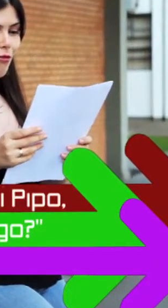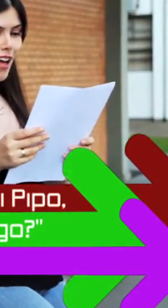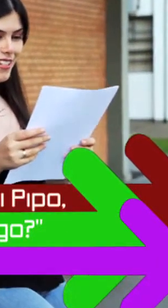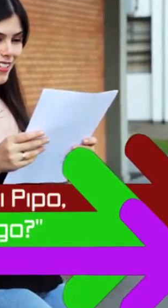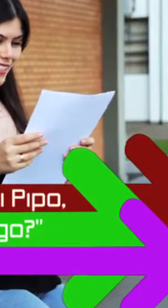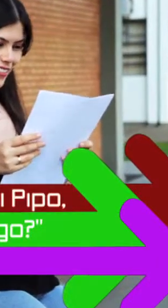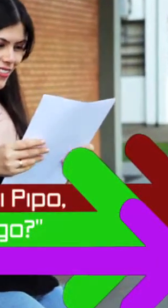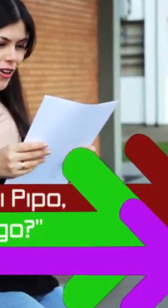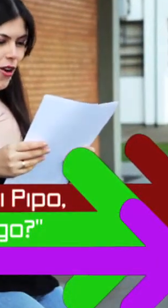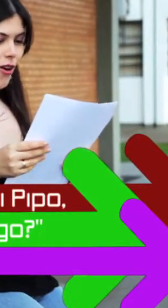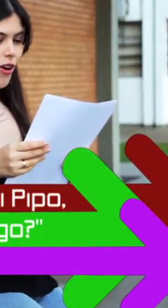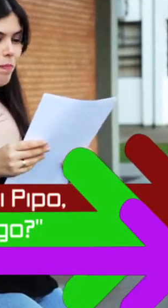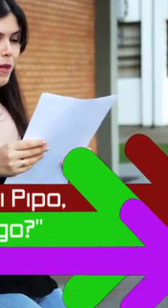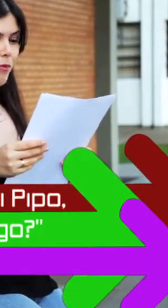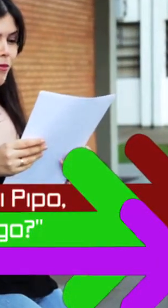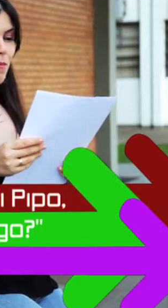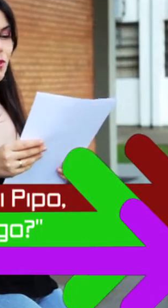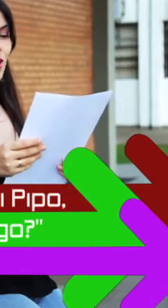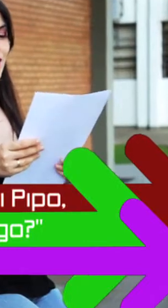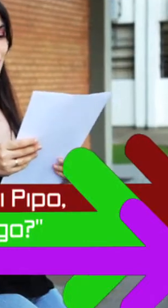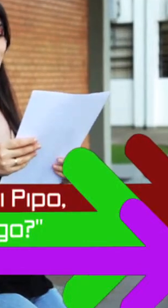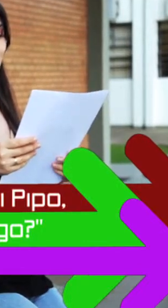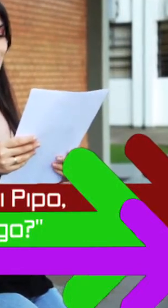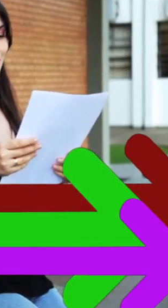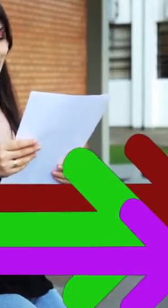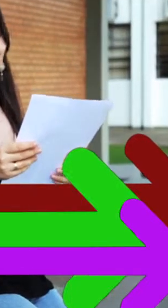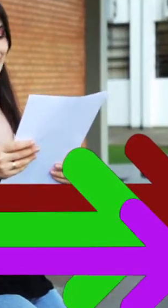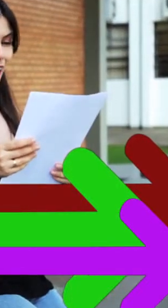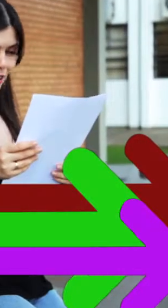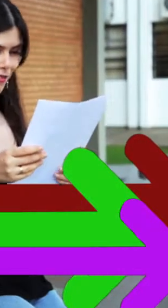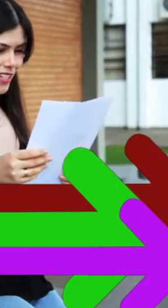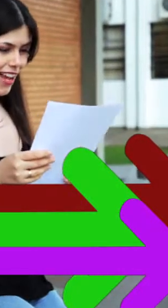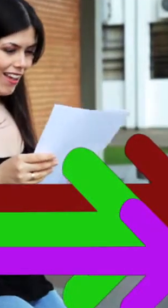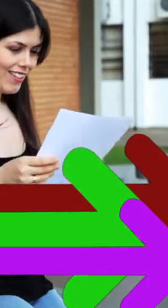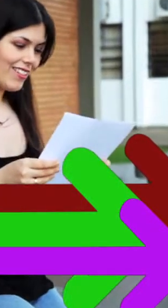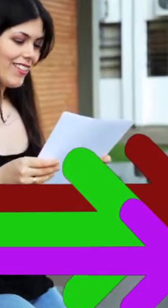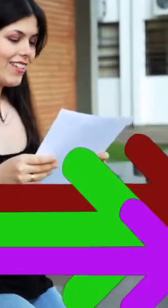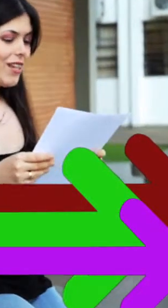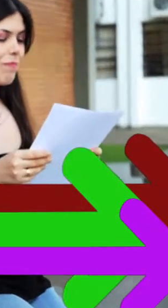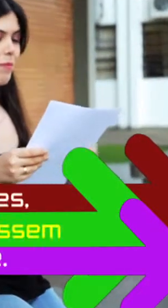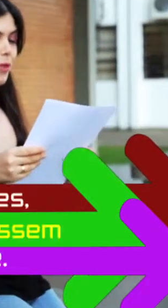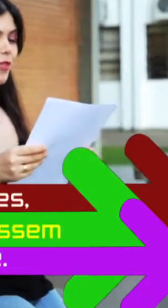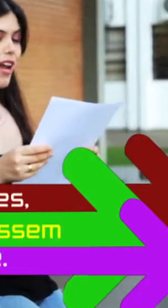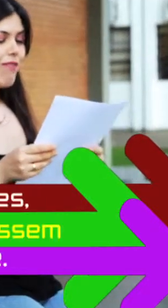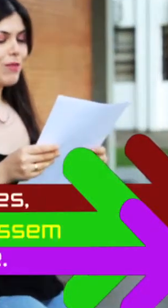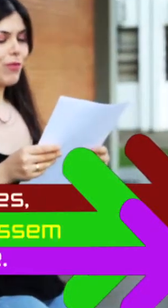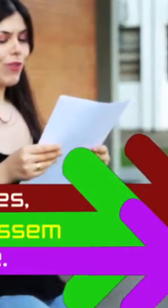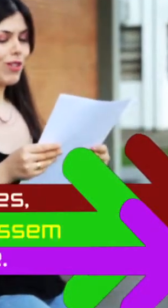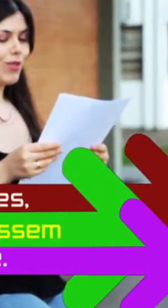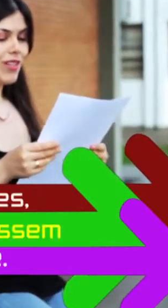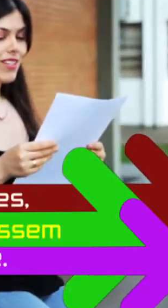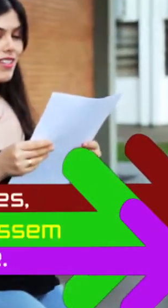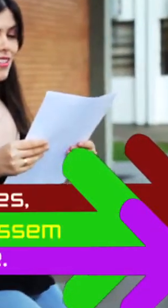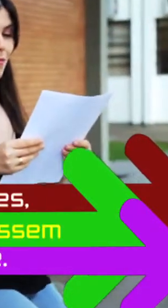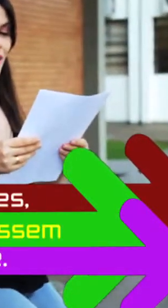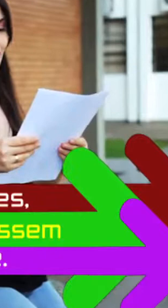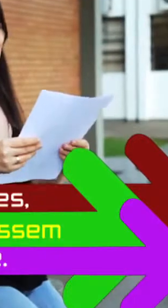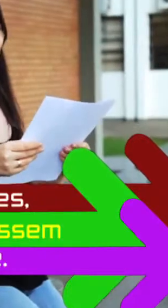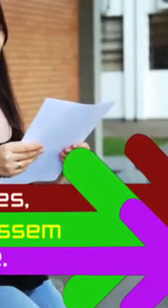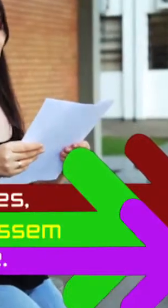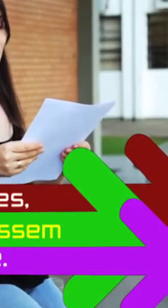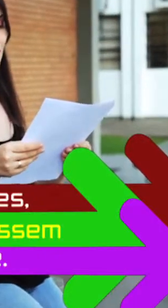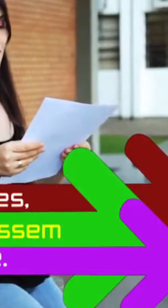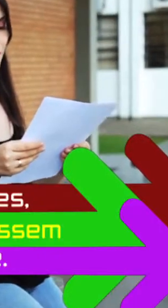cabeça de alface? Oi, Pipo, vem pro churrasquinho domingo? E davam risada. Pipo ignorava as provocações. sabia